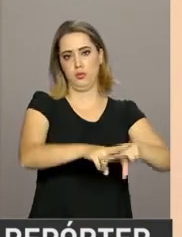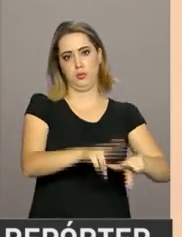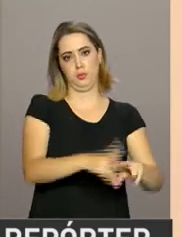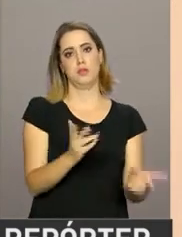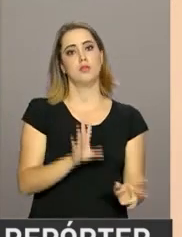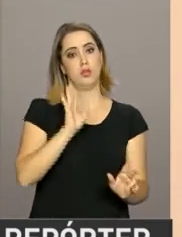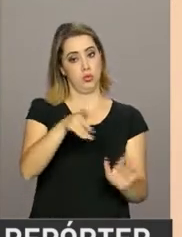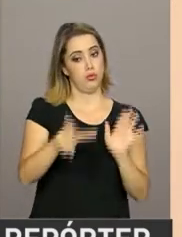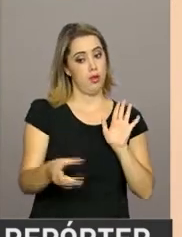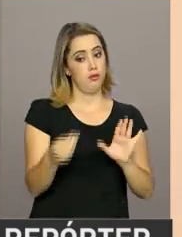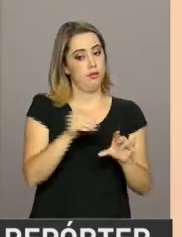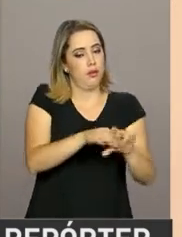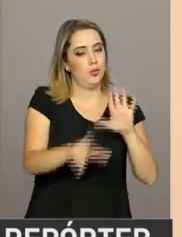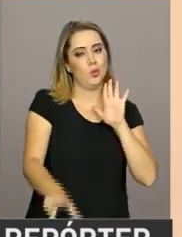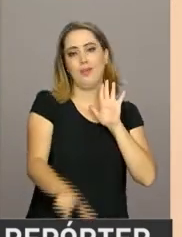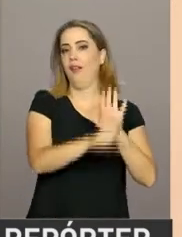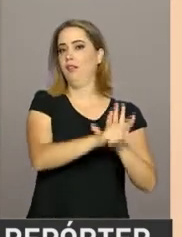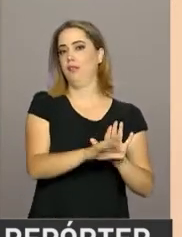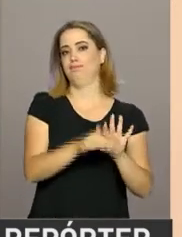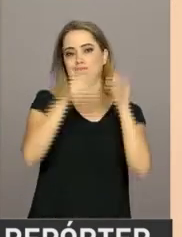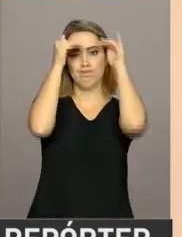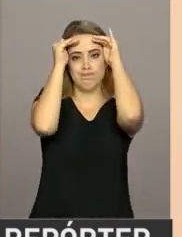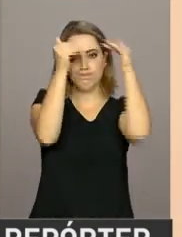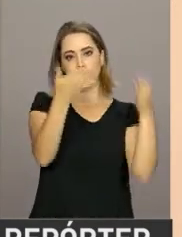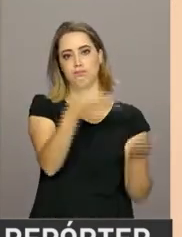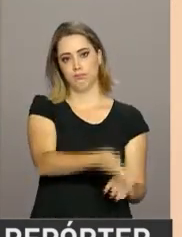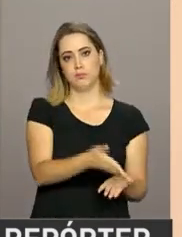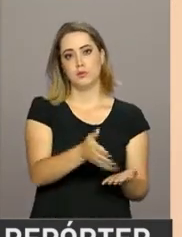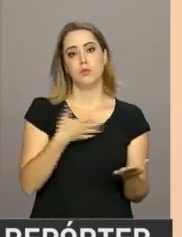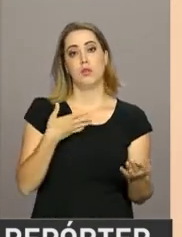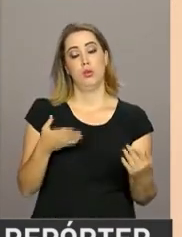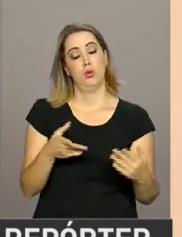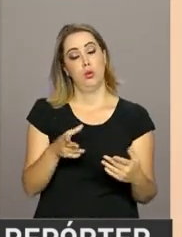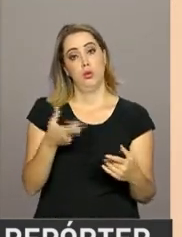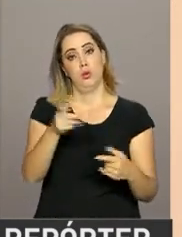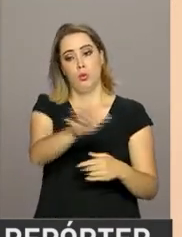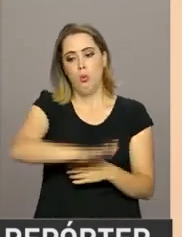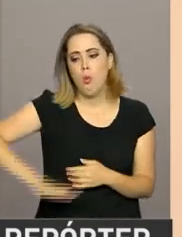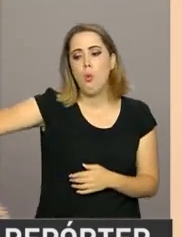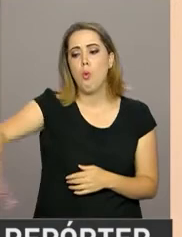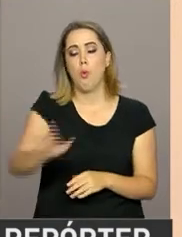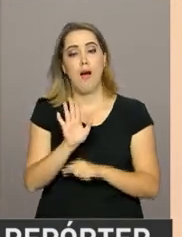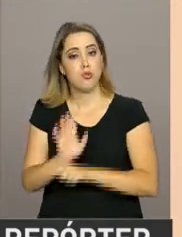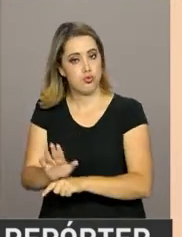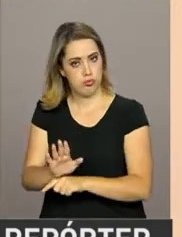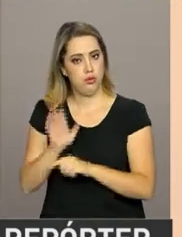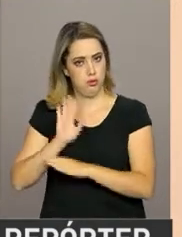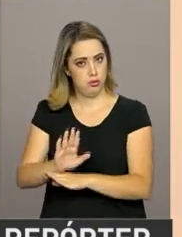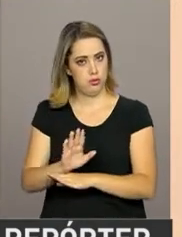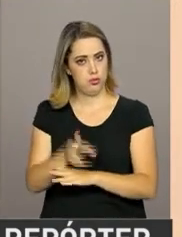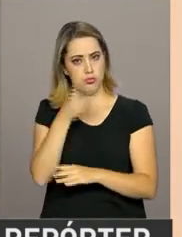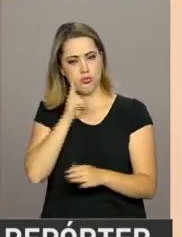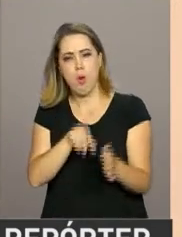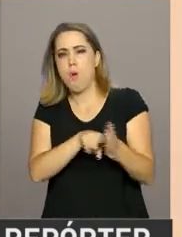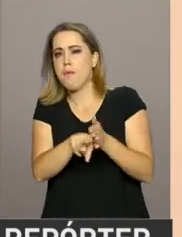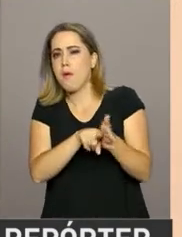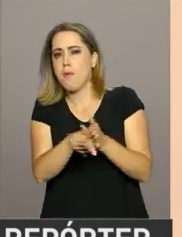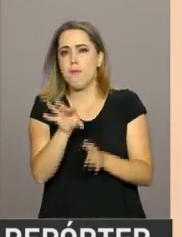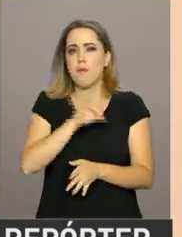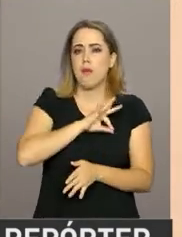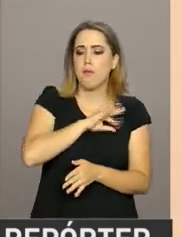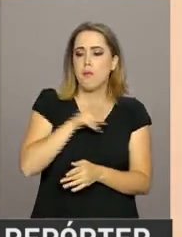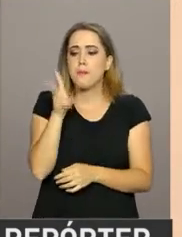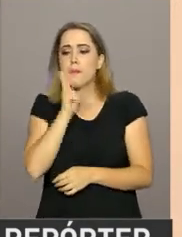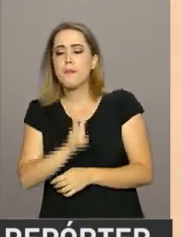o apoio às barreiras onde o perímetro dos presídios o apoio à recaptura